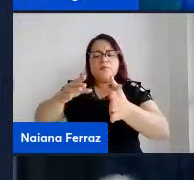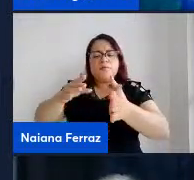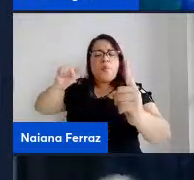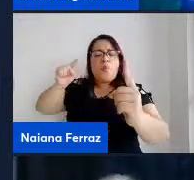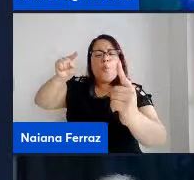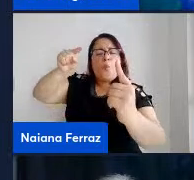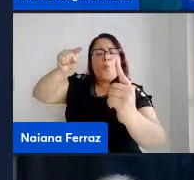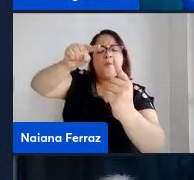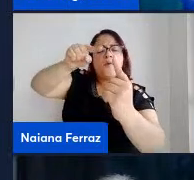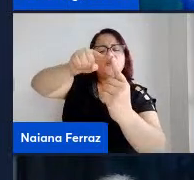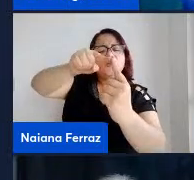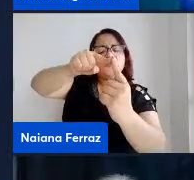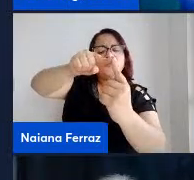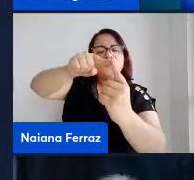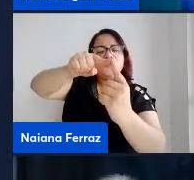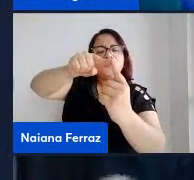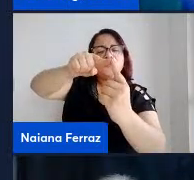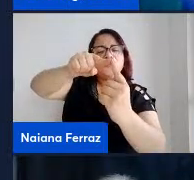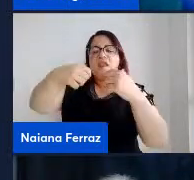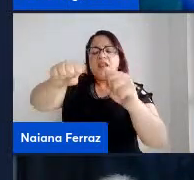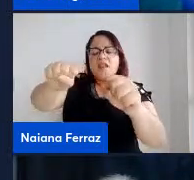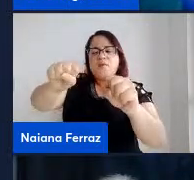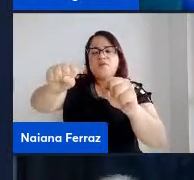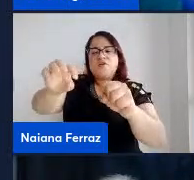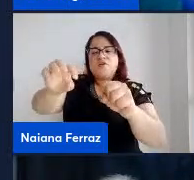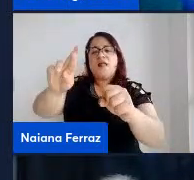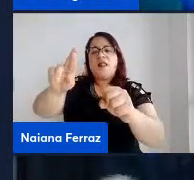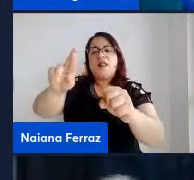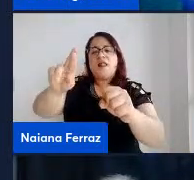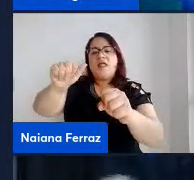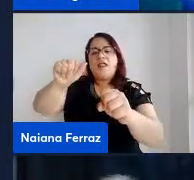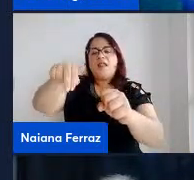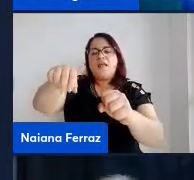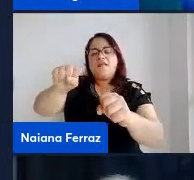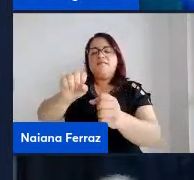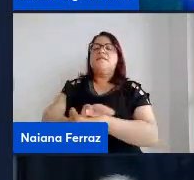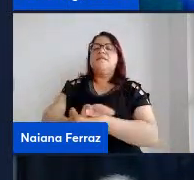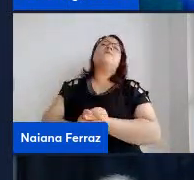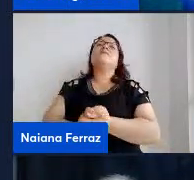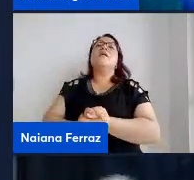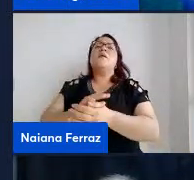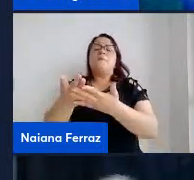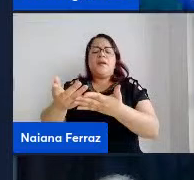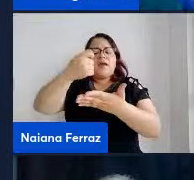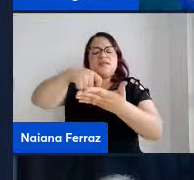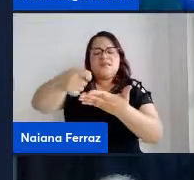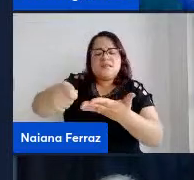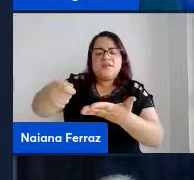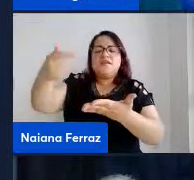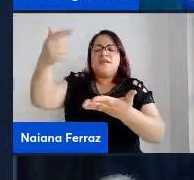translinguística para reescrita e revisão textual nos anos iniciais.